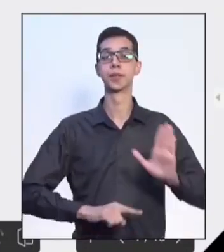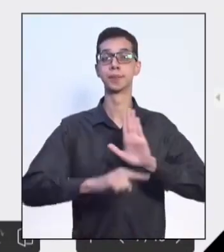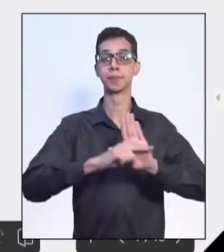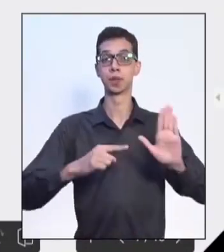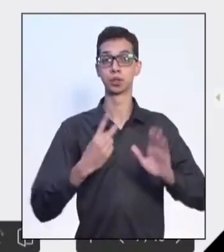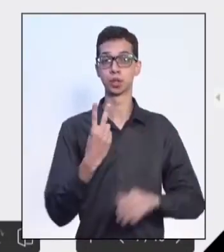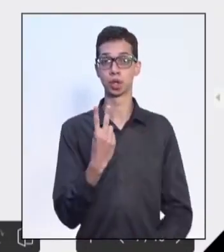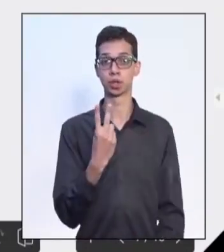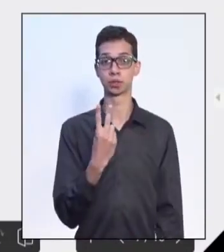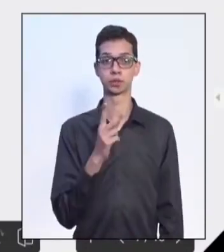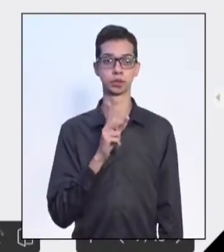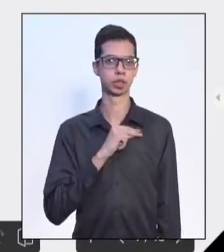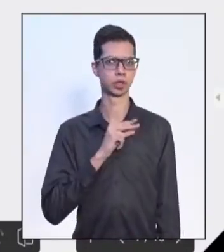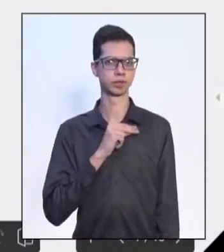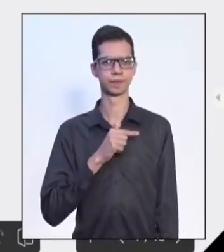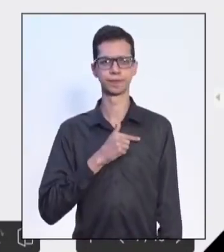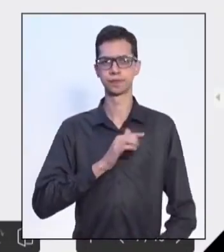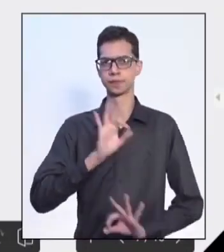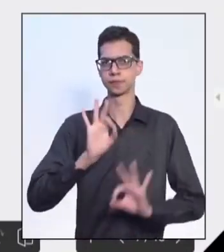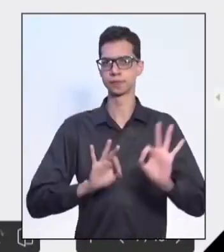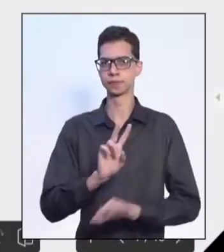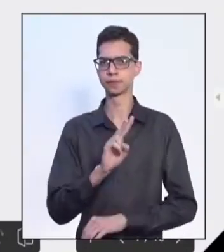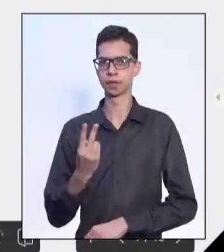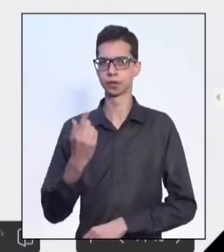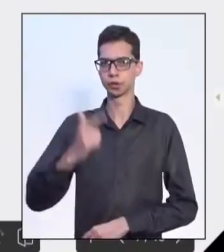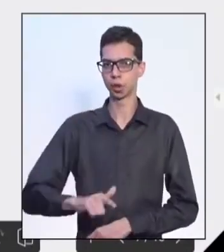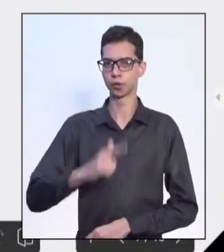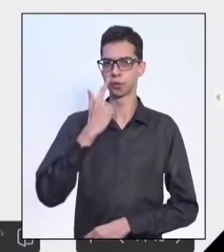ficou feio, hein? Vamos lá de novo.